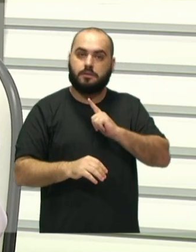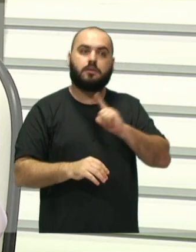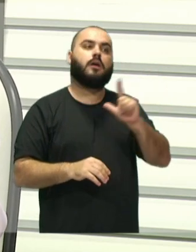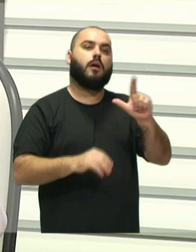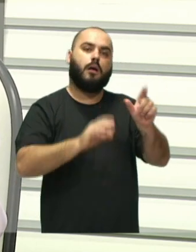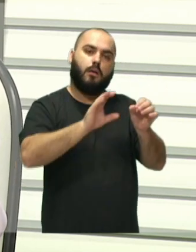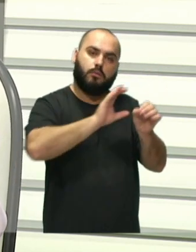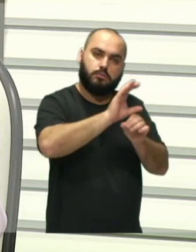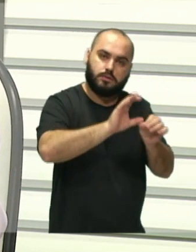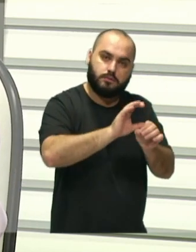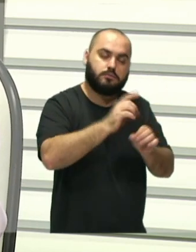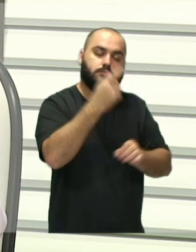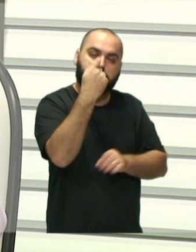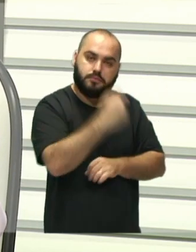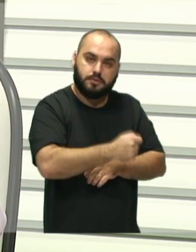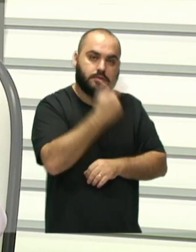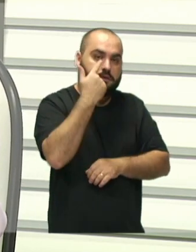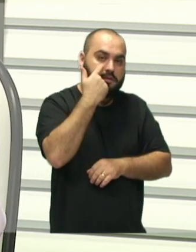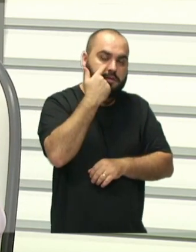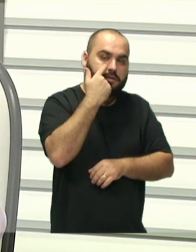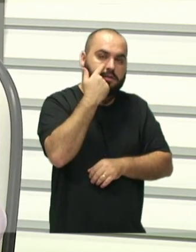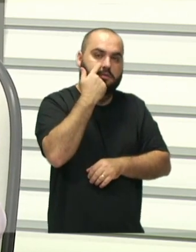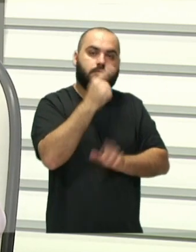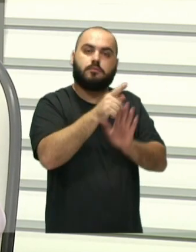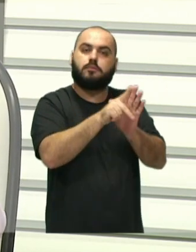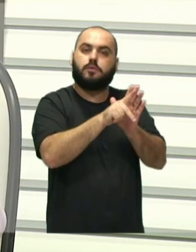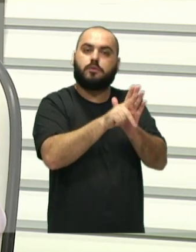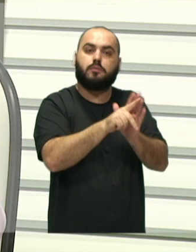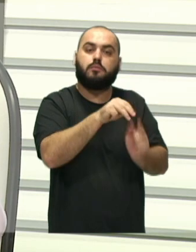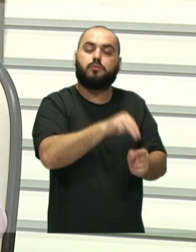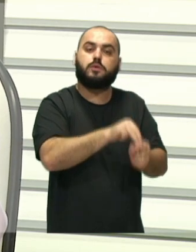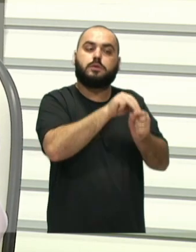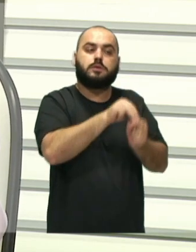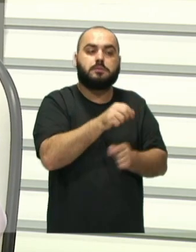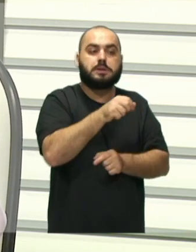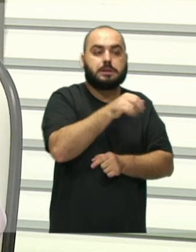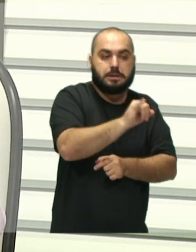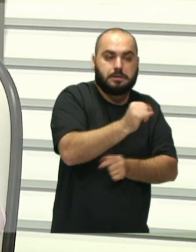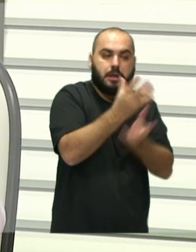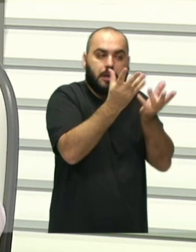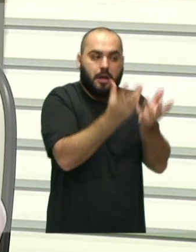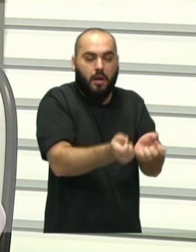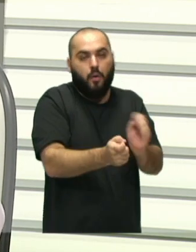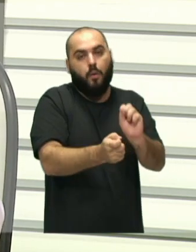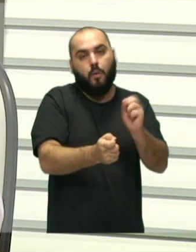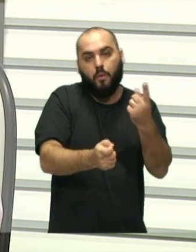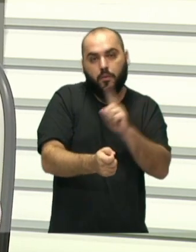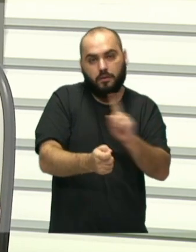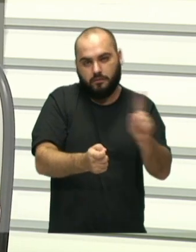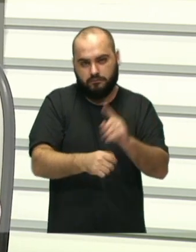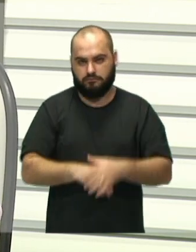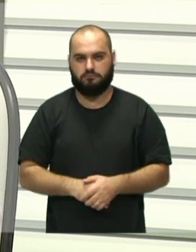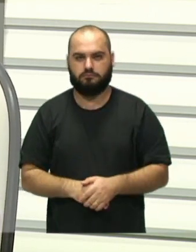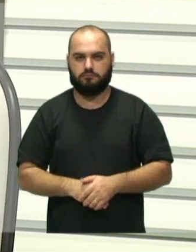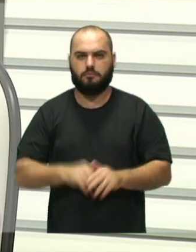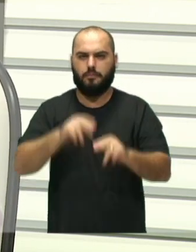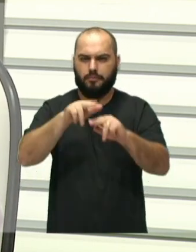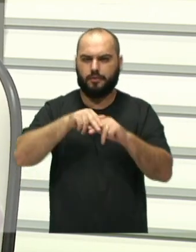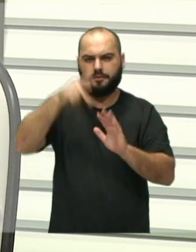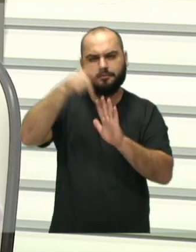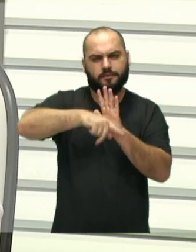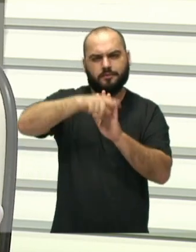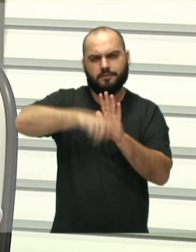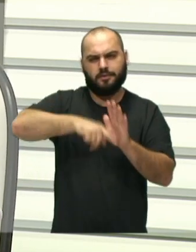do ponto de vista do equilíbrio da vida financeira do município para isso o governo não tem que mandar uma